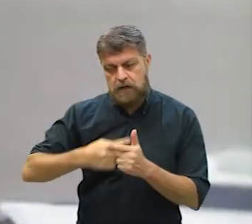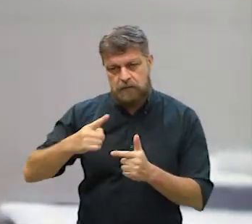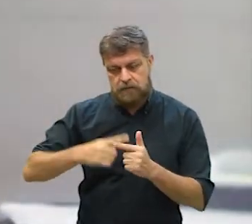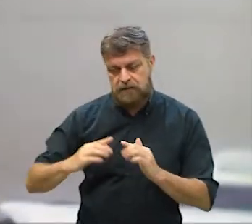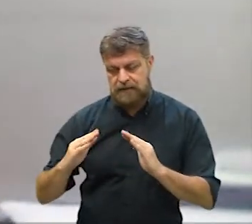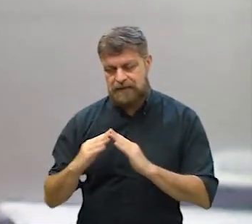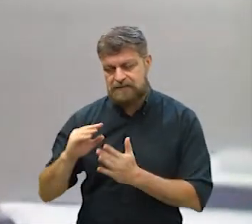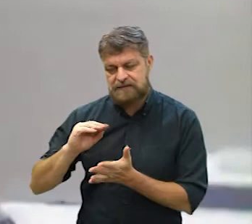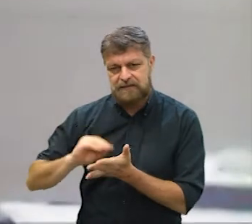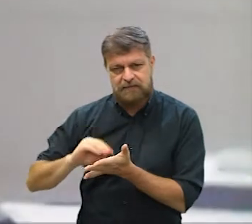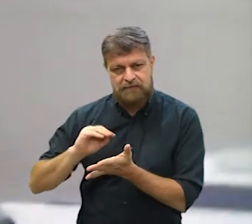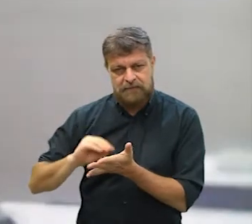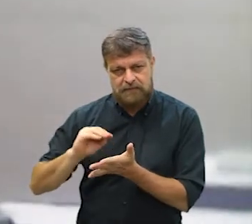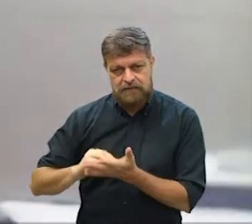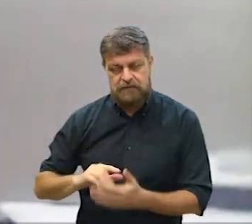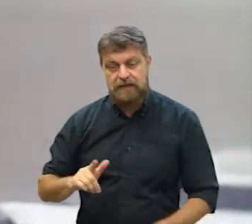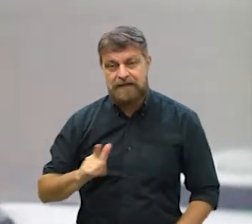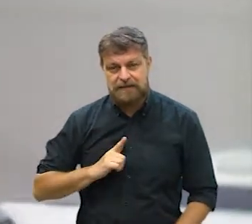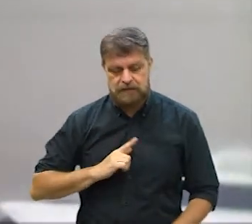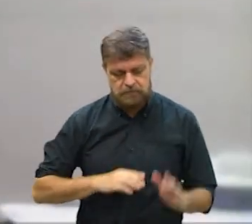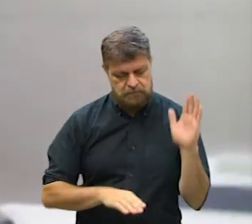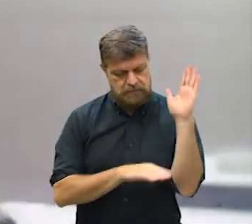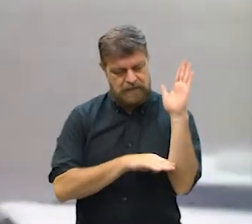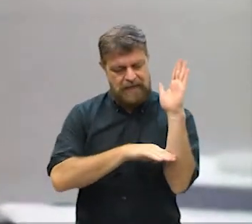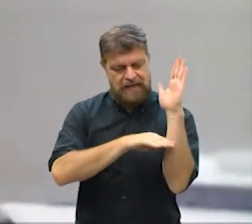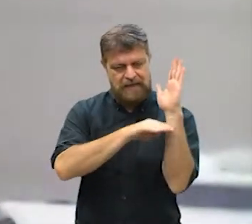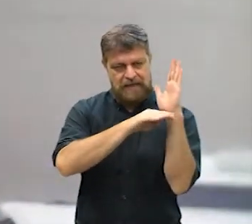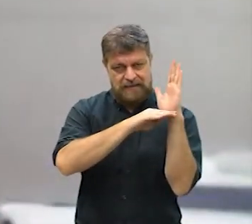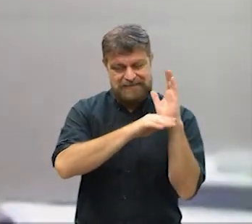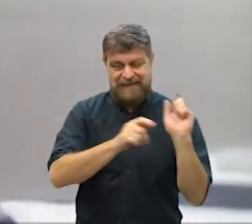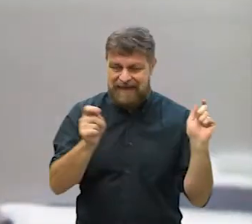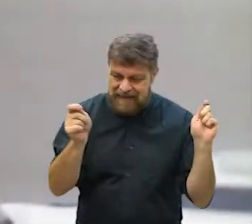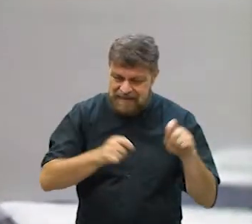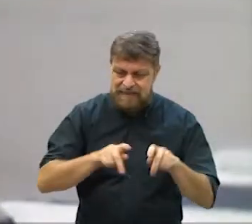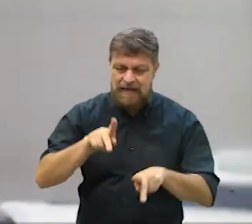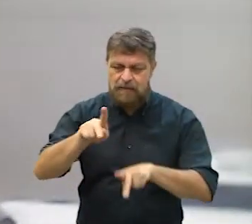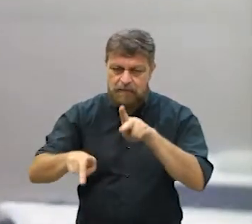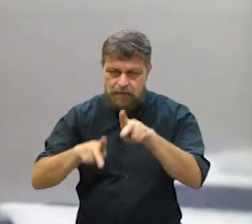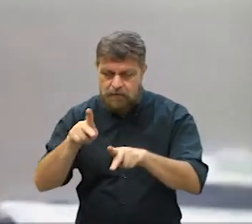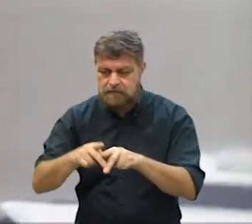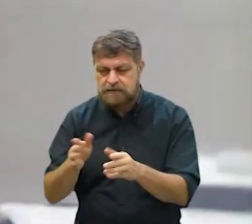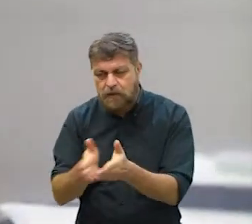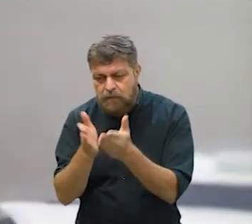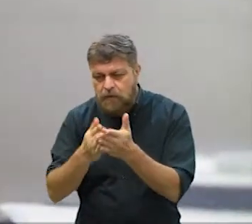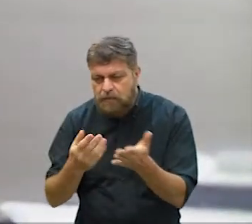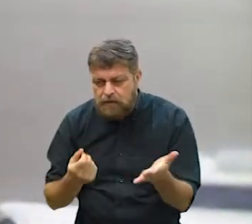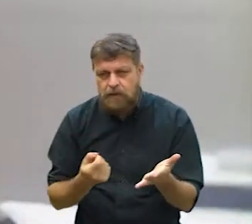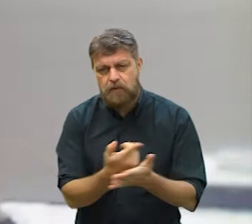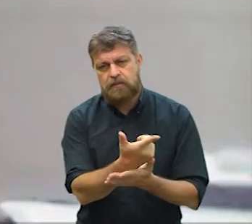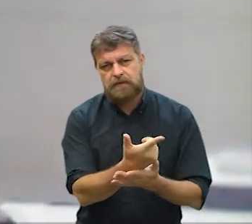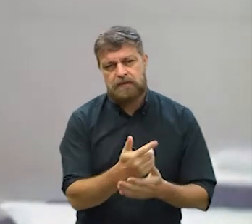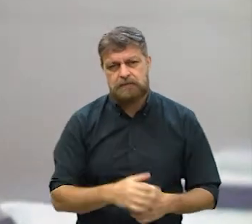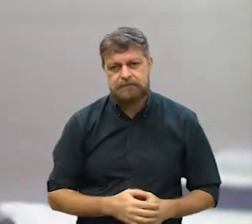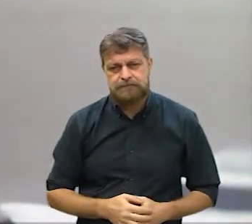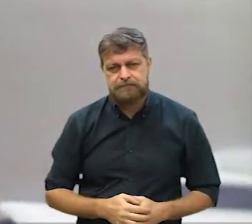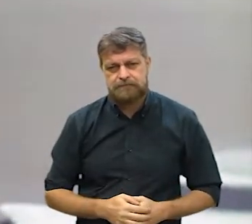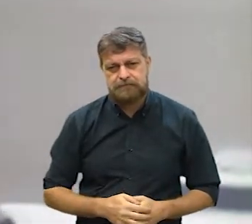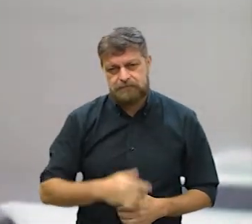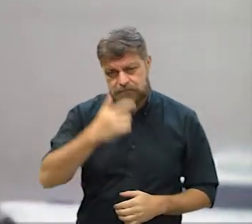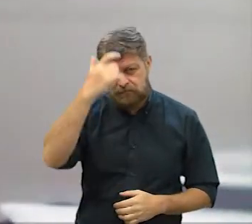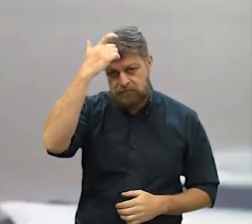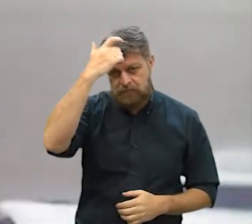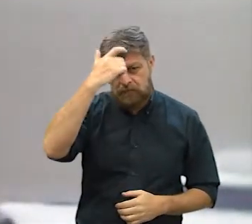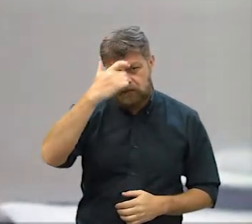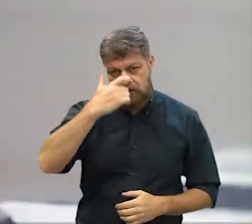habitacional com habitações que sejam viáveis a essa população de baixa renda. Tá? Eu, da